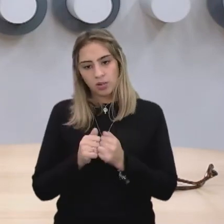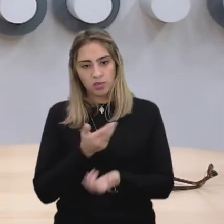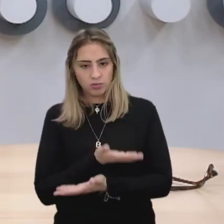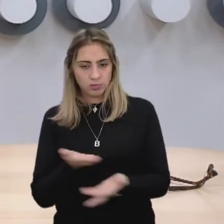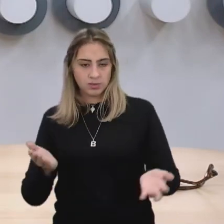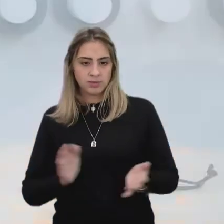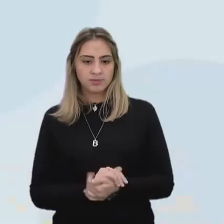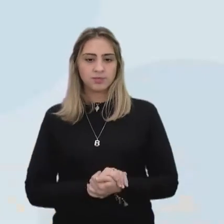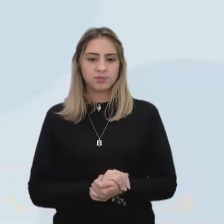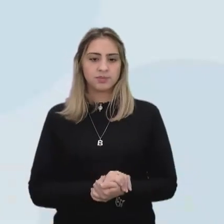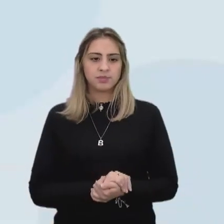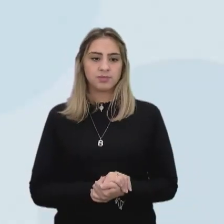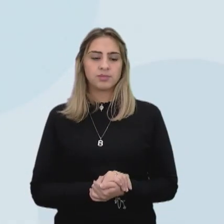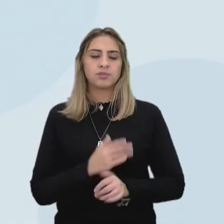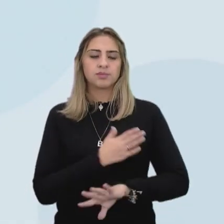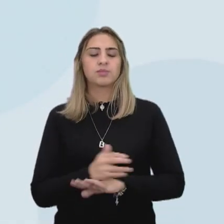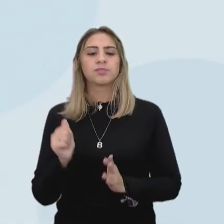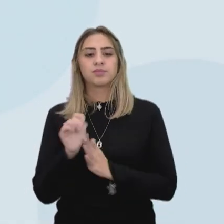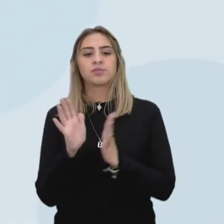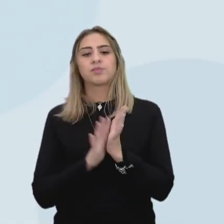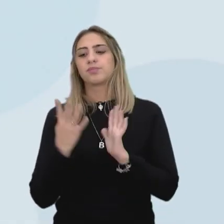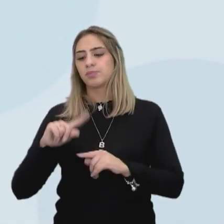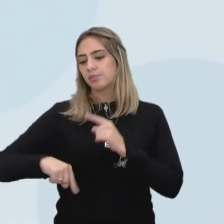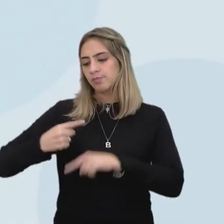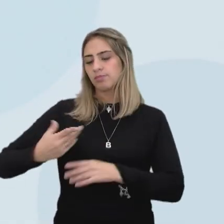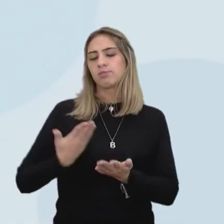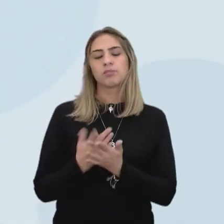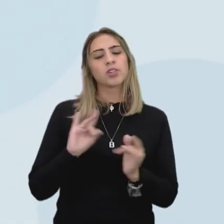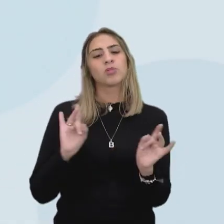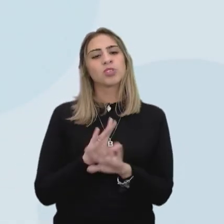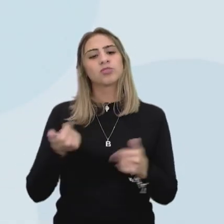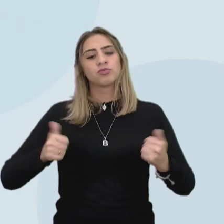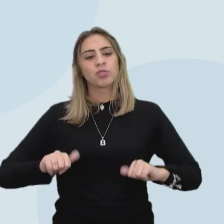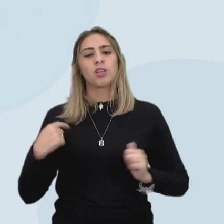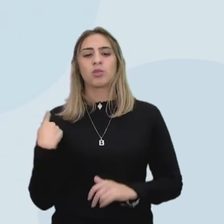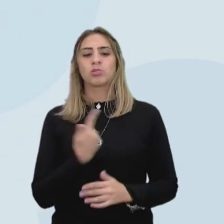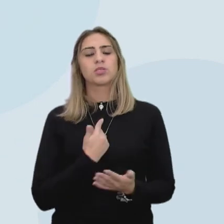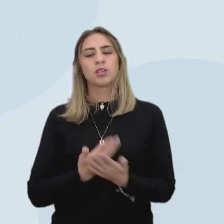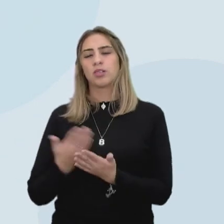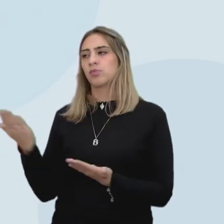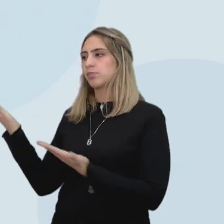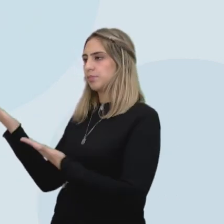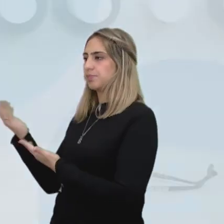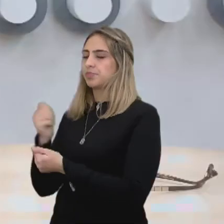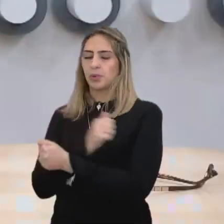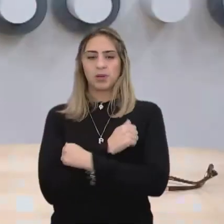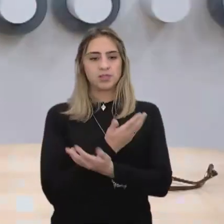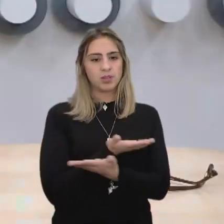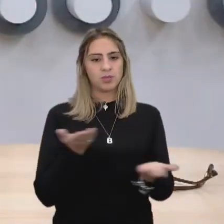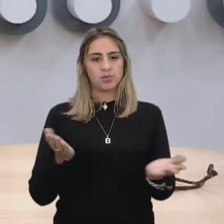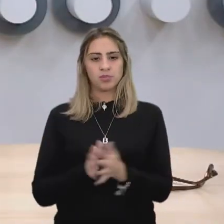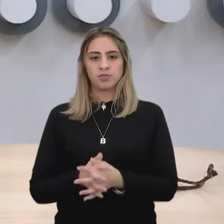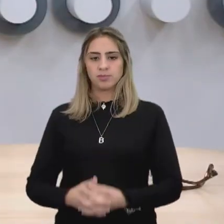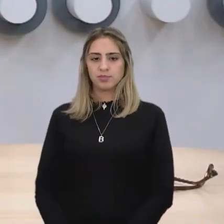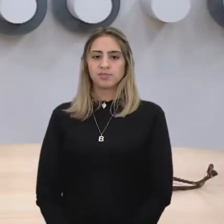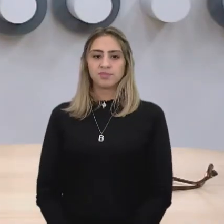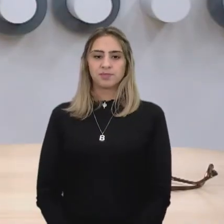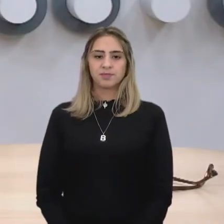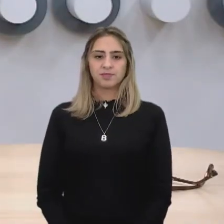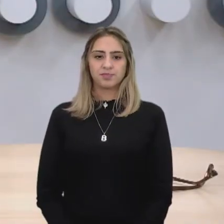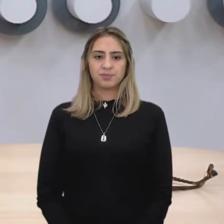vocês. Estaremos iniciando aí a atividade 4 na próxima aula. Não deixe de avaliar essa aula. Um forte abraço a todos e até a próxima.